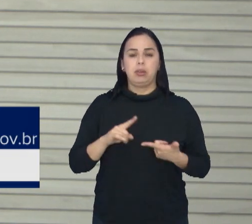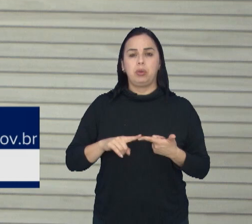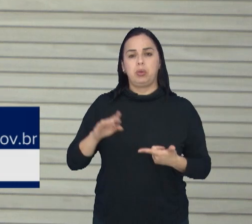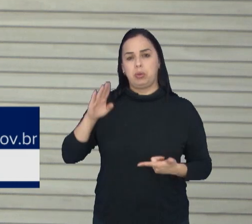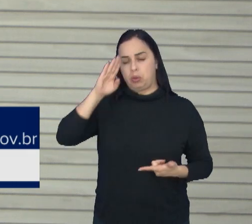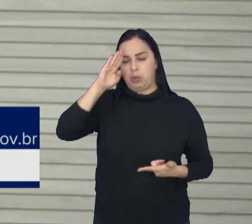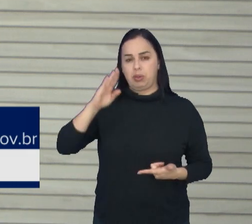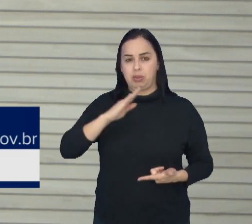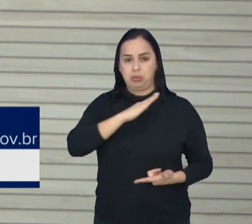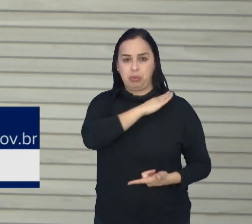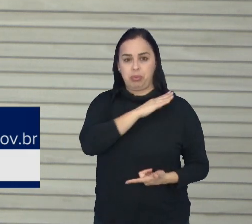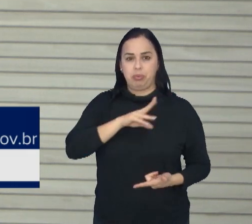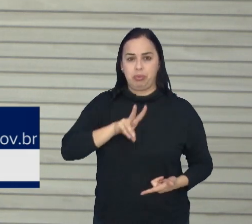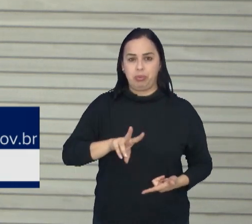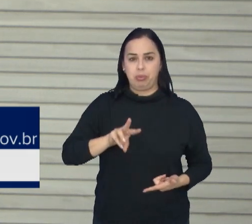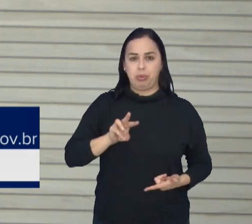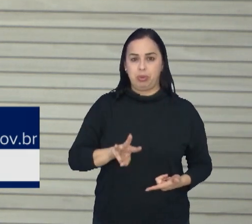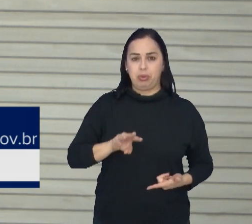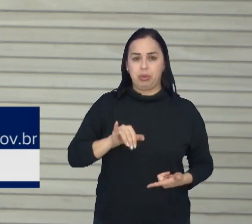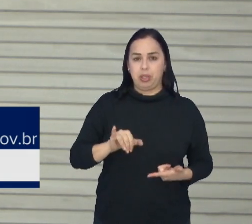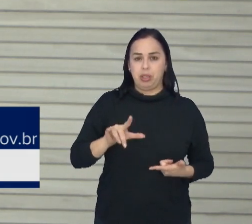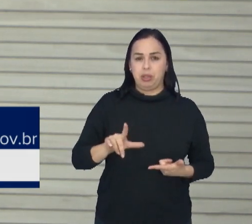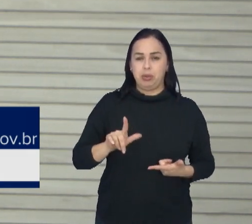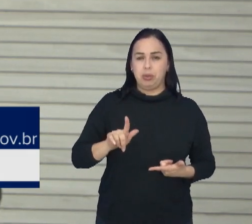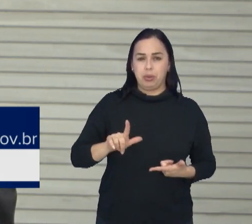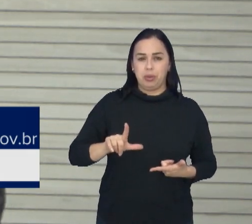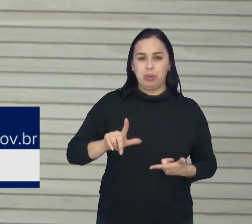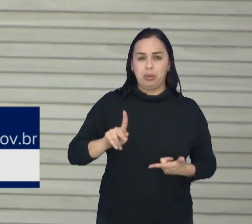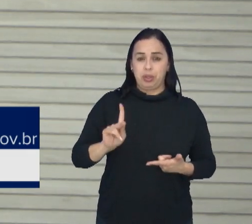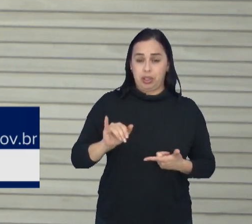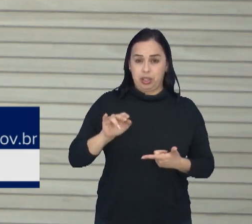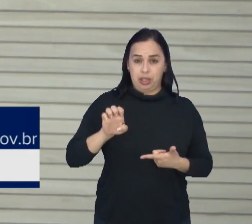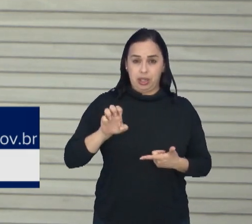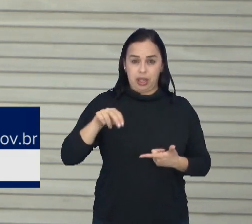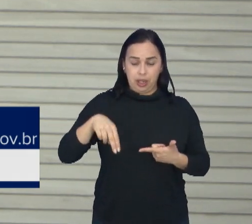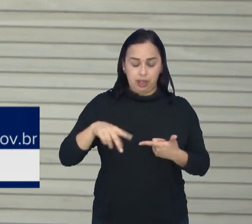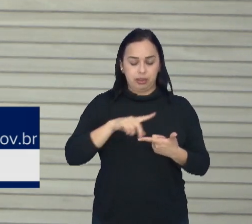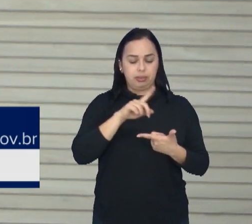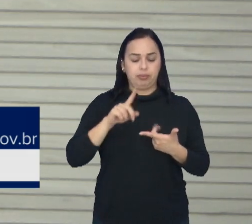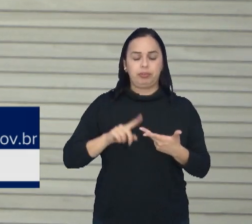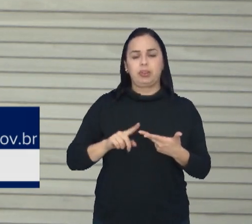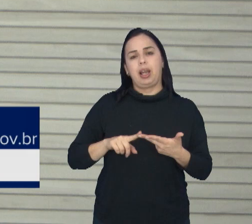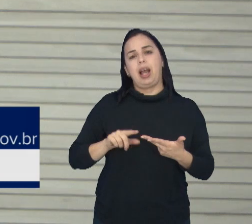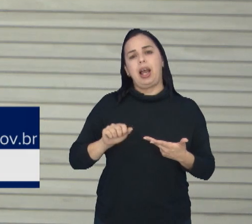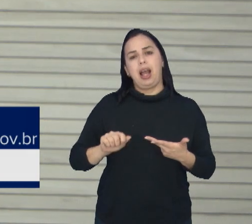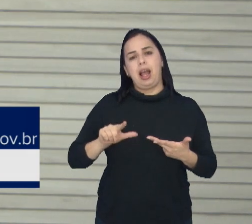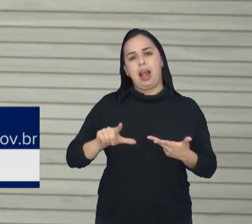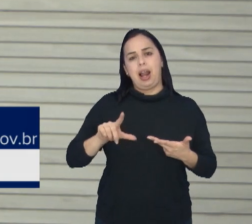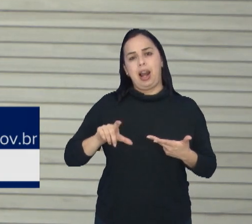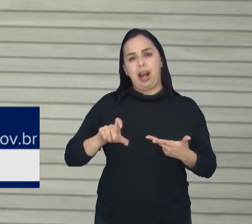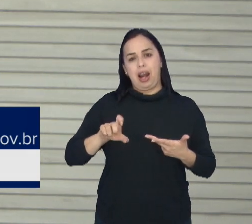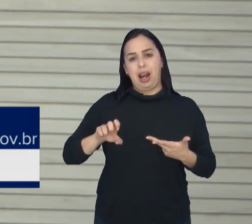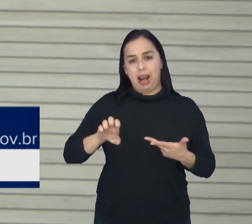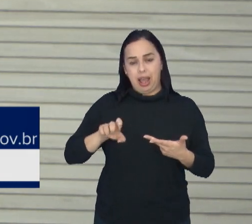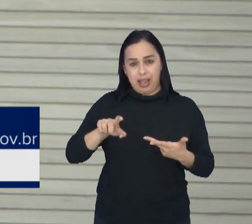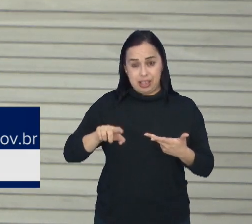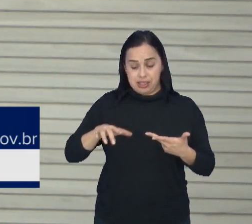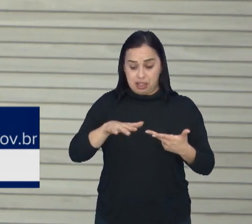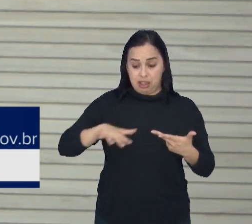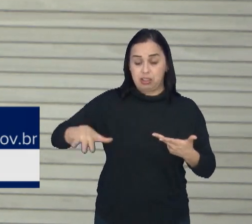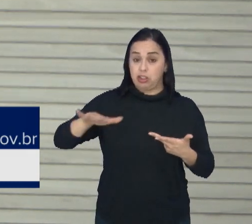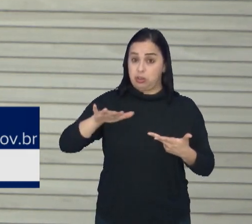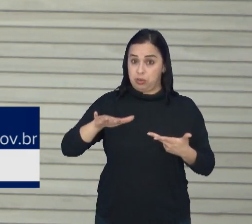Coronel Wilker, lá da região sul, também o Coronel Alex Amaral, que é mais aqui da região